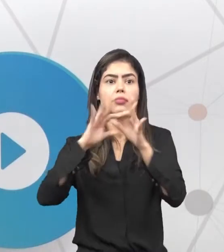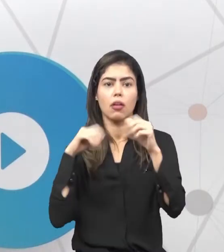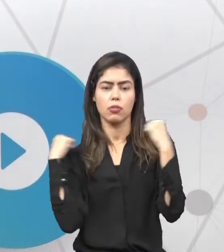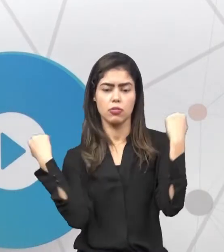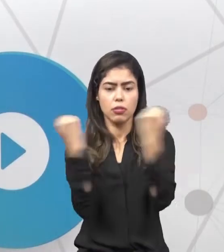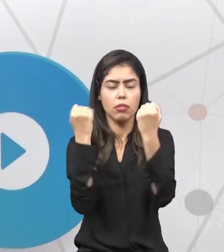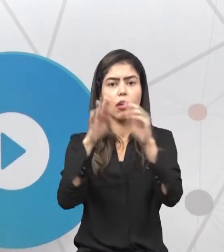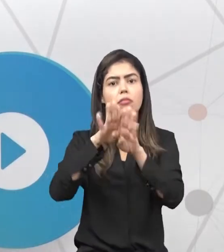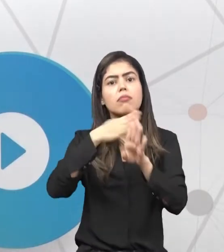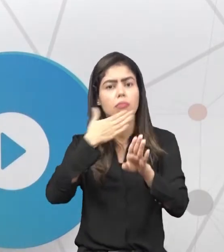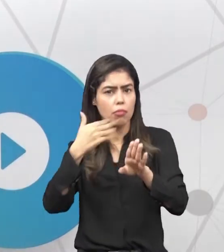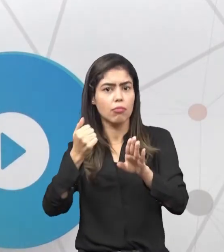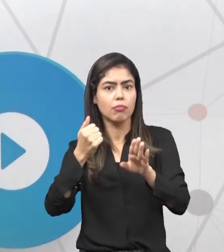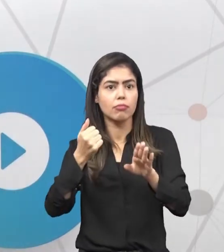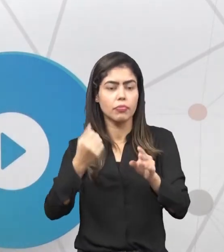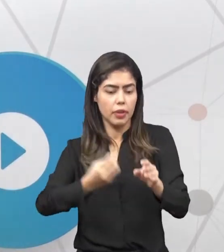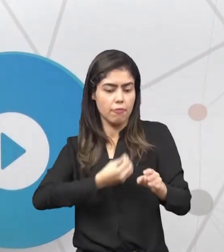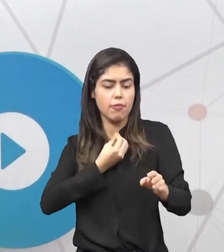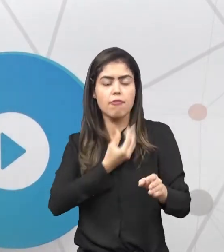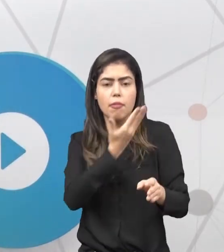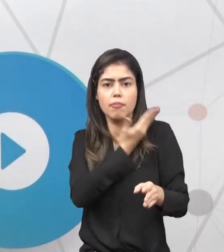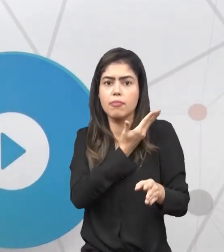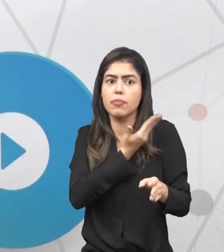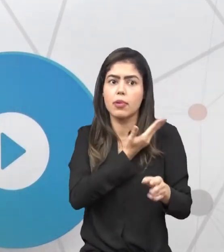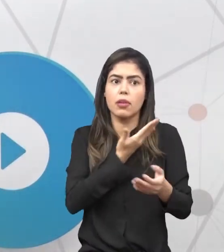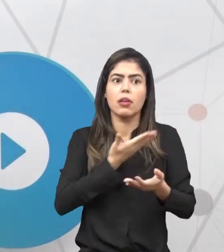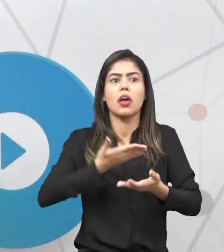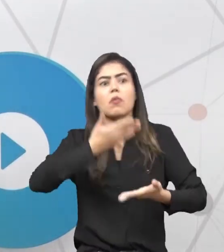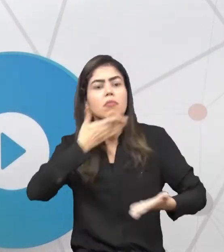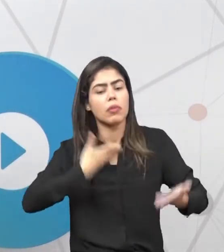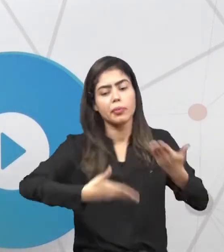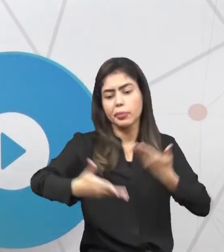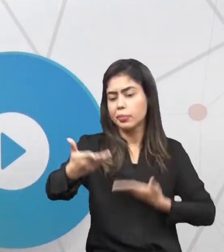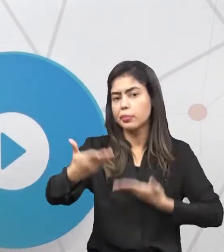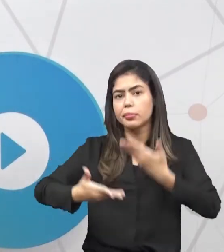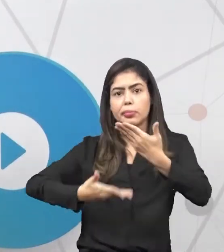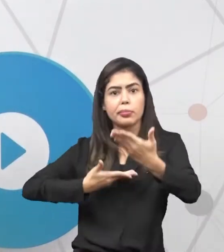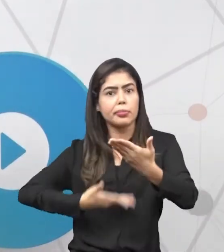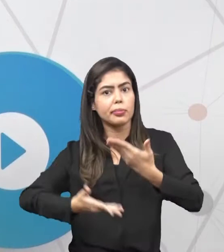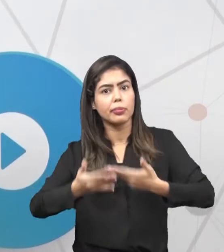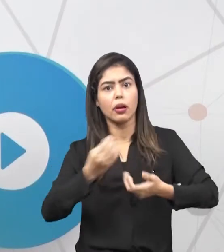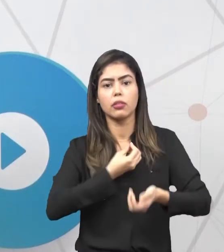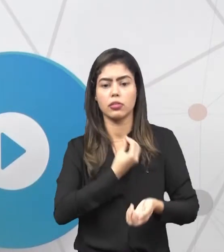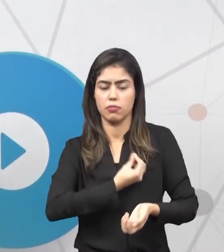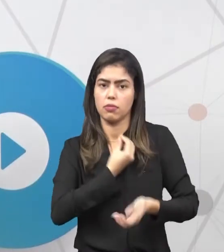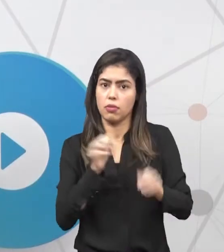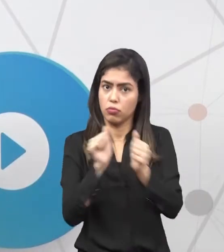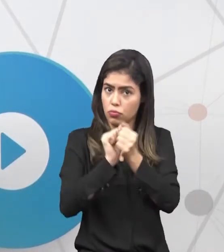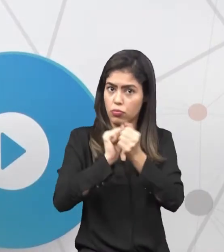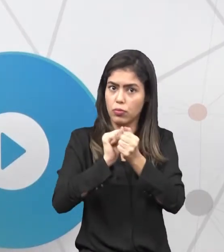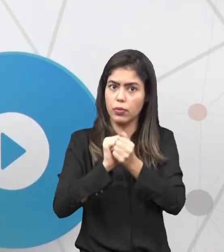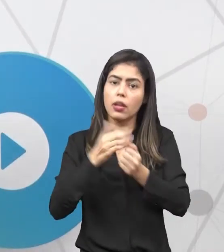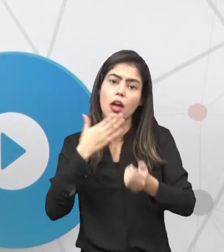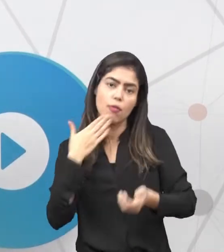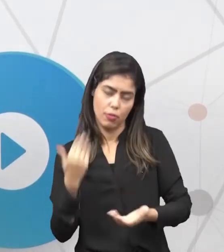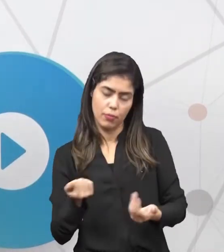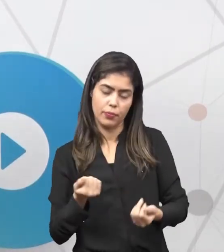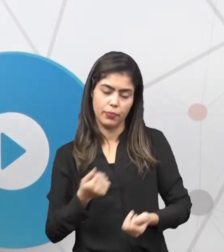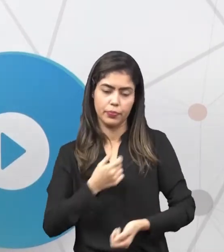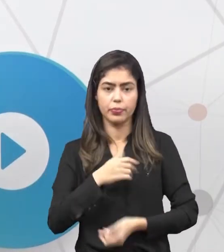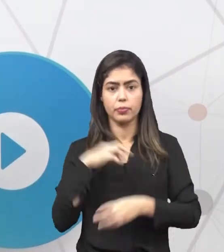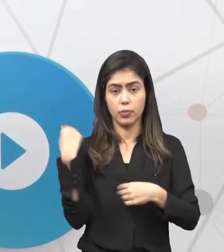uma sociedade mais amigável, mais agradável, mais adequada, né, para as